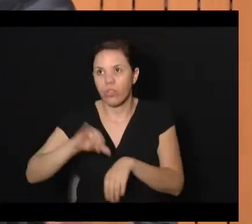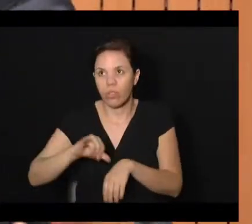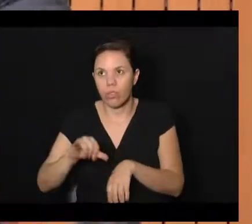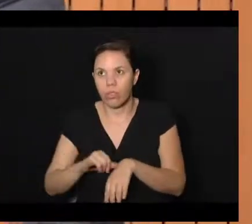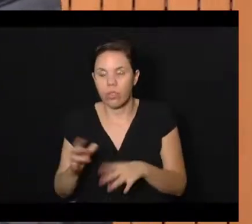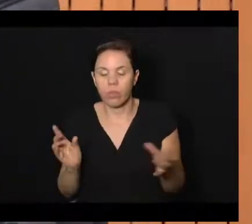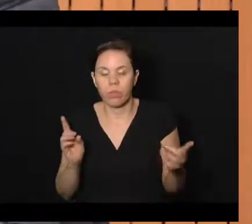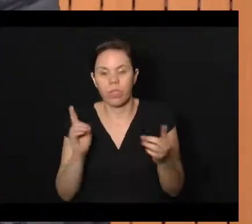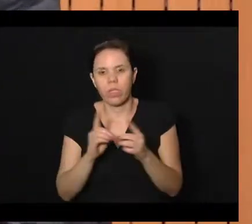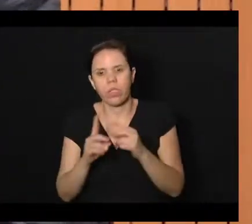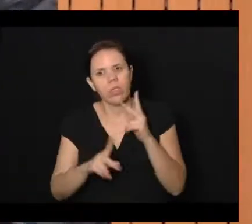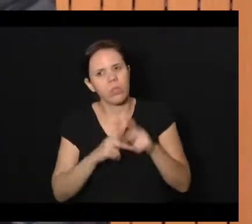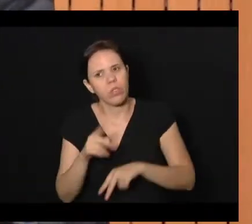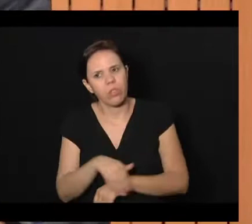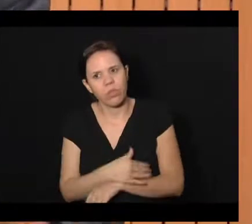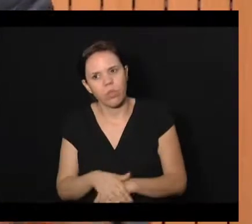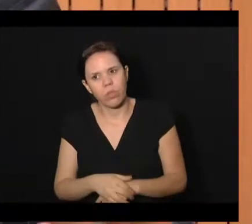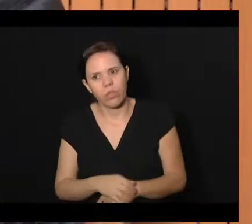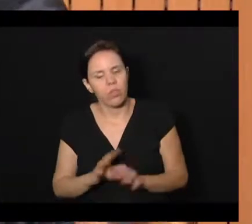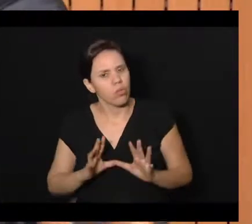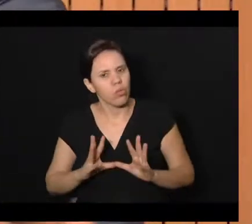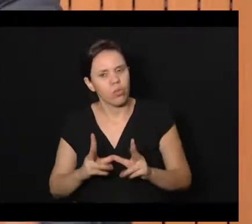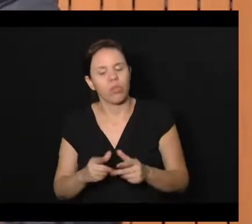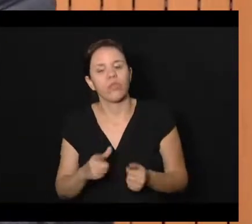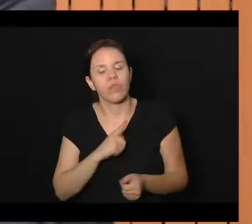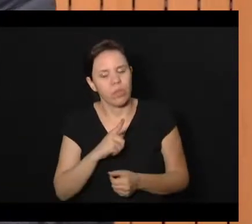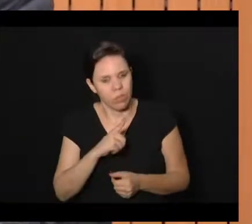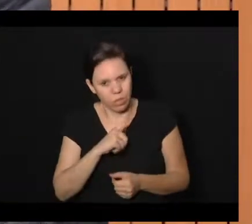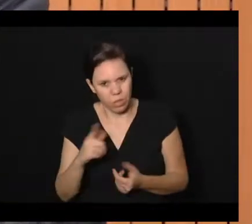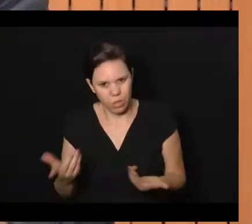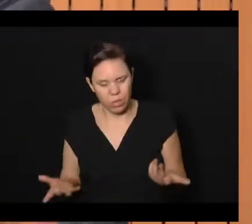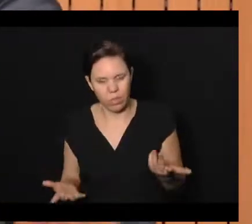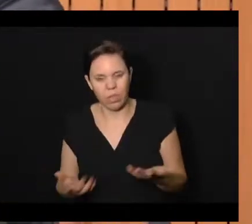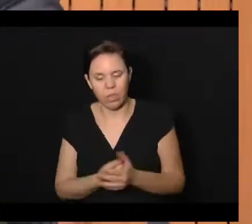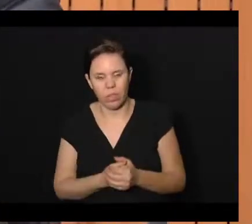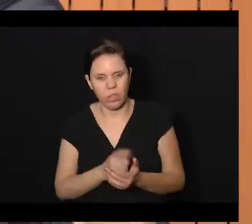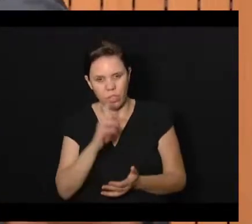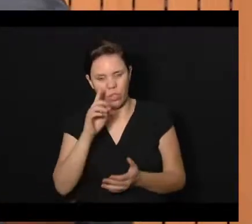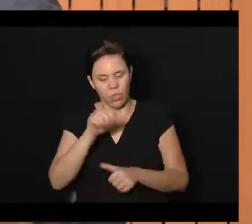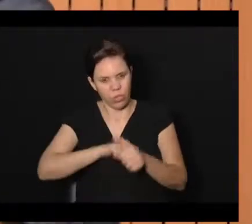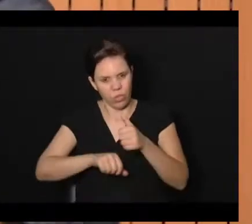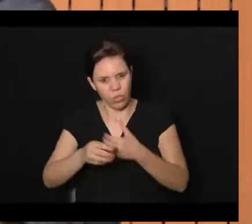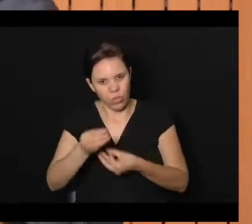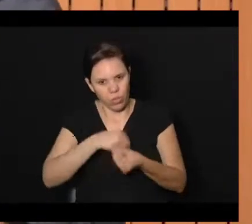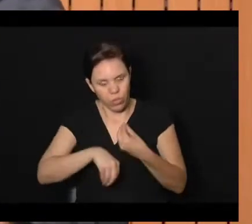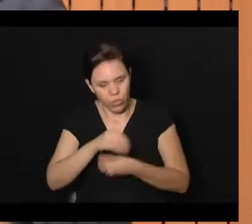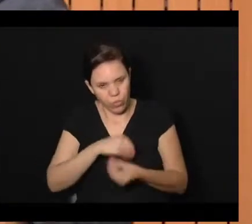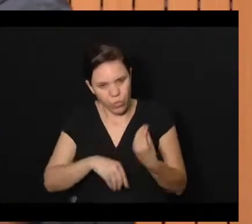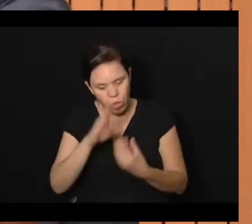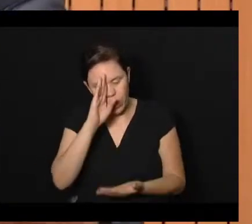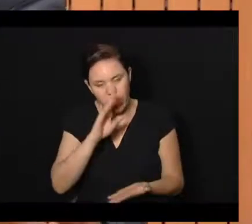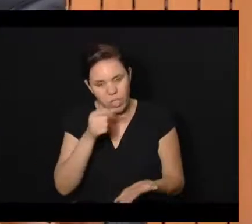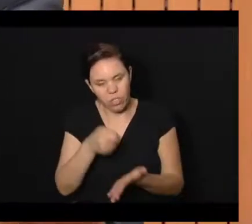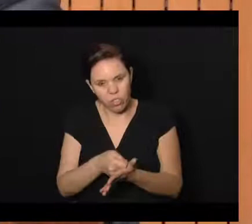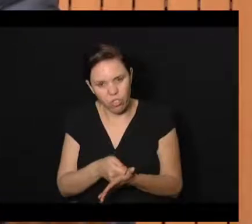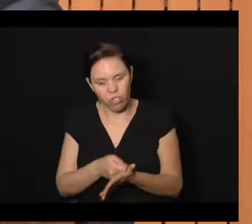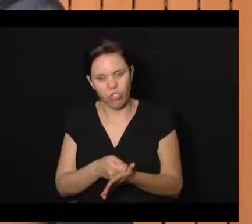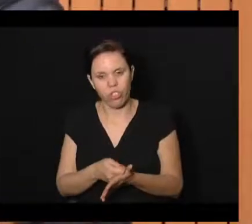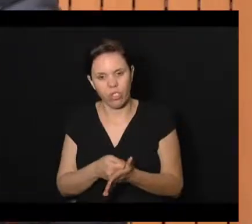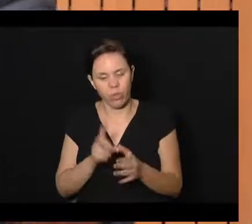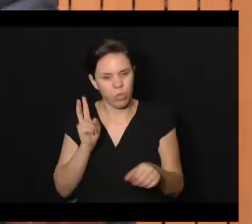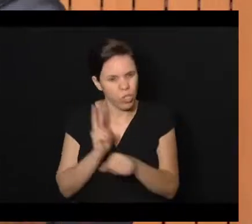atender a população de rua e todos eles têm uma direção trabalho que envolve a garantia dos direitos à proteção eo viver com qualidade